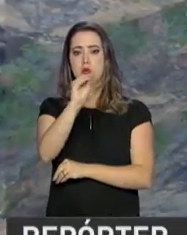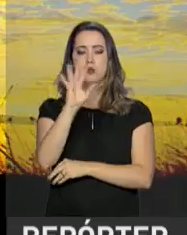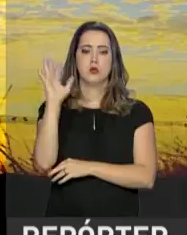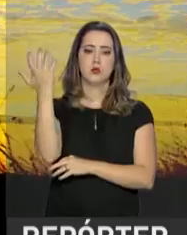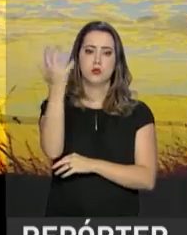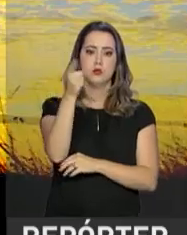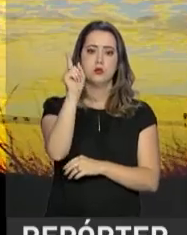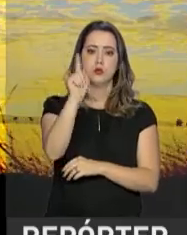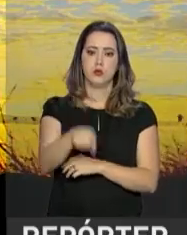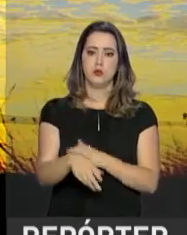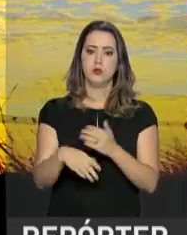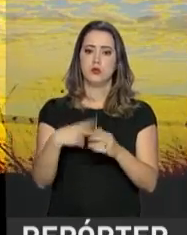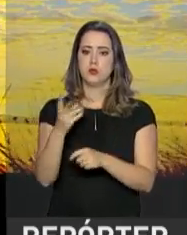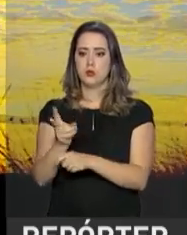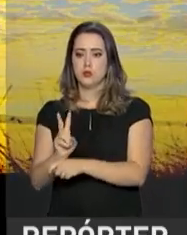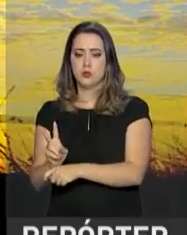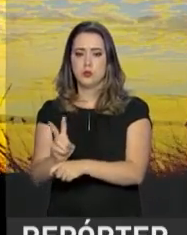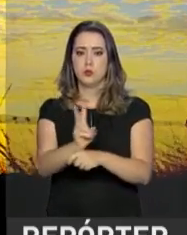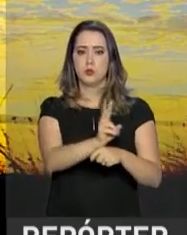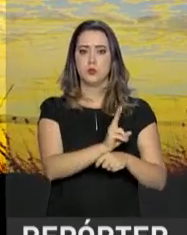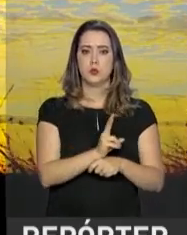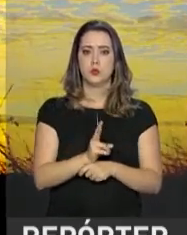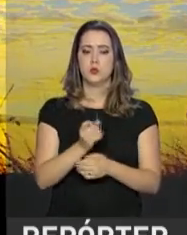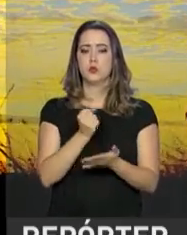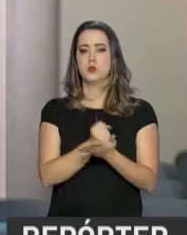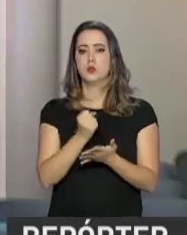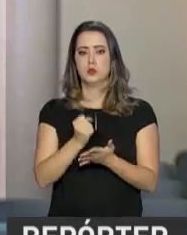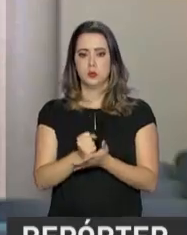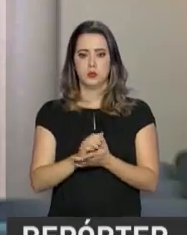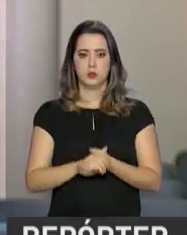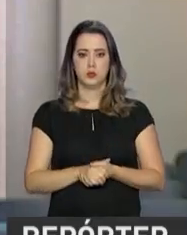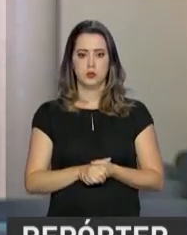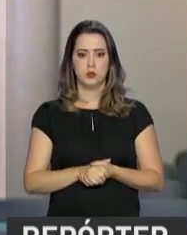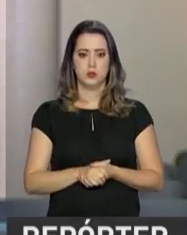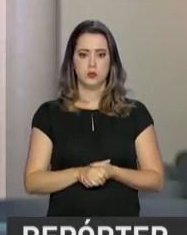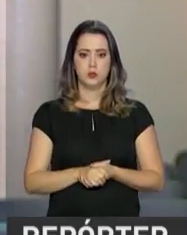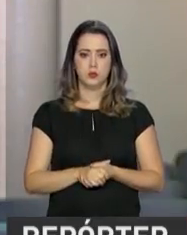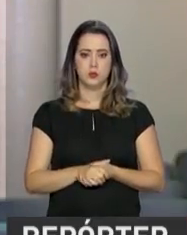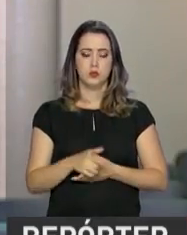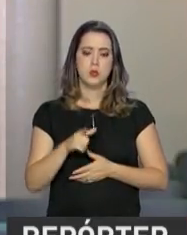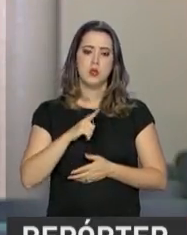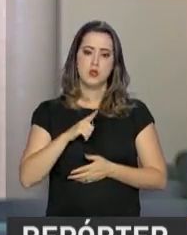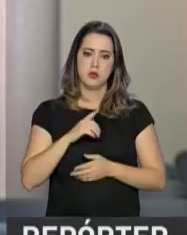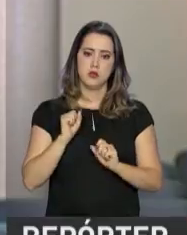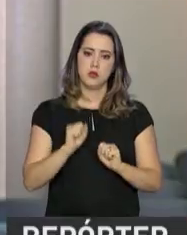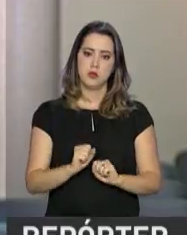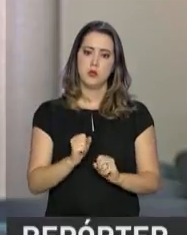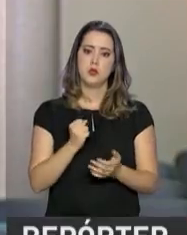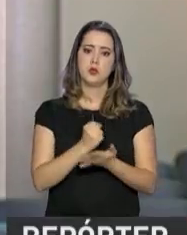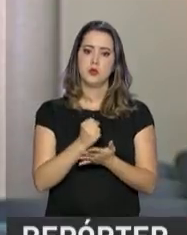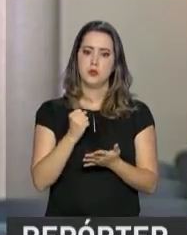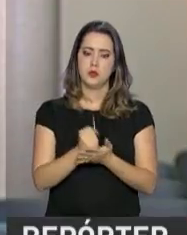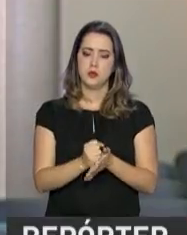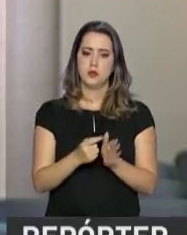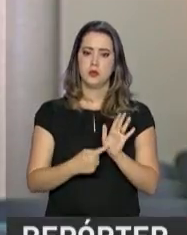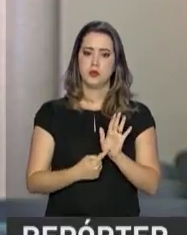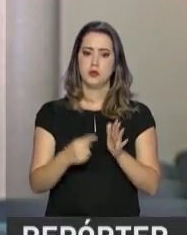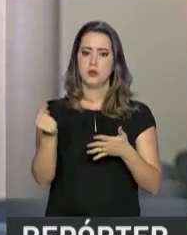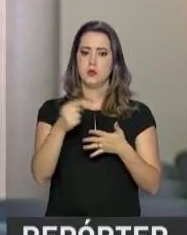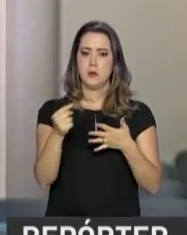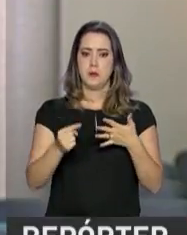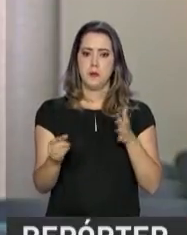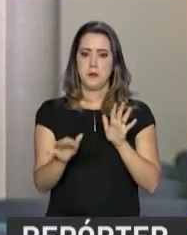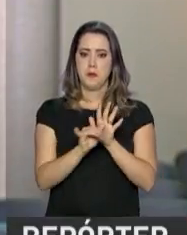parques vão ser monitoradas durante os contratos mas existem algumas ações que podem ser cobradas a gente está colocando isso nos nossos